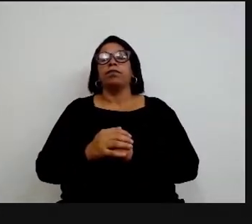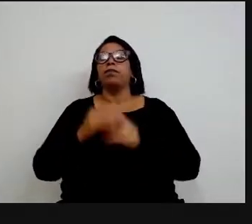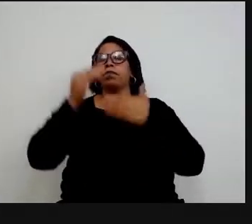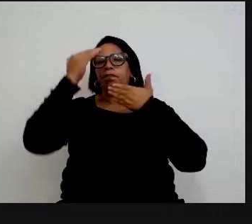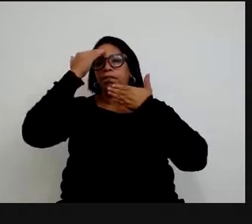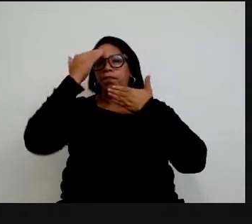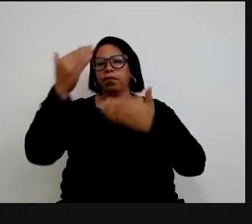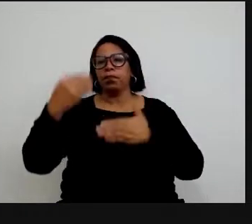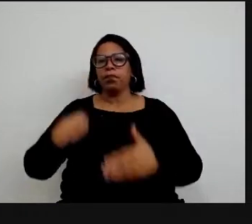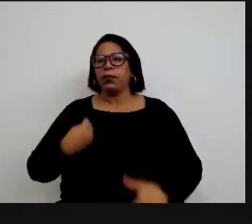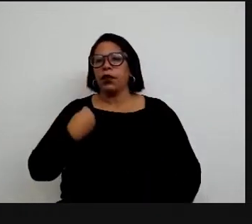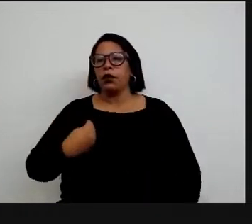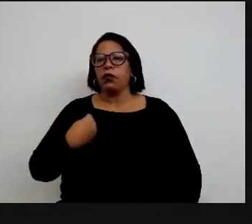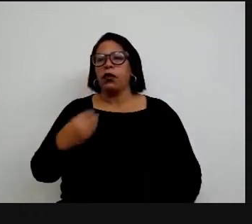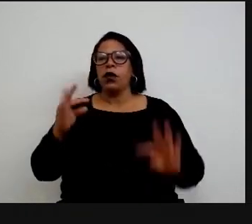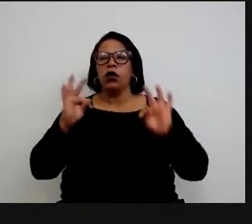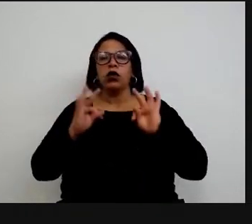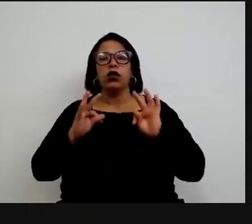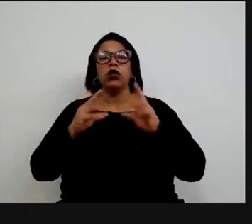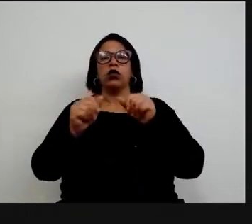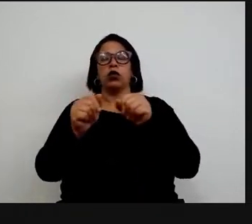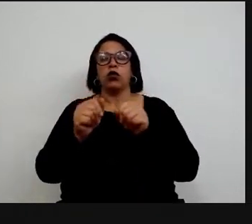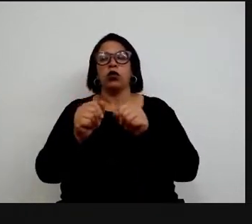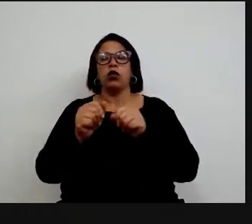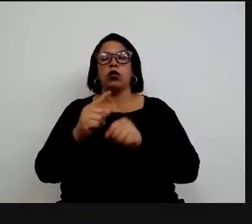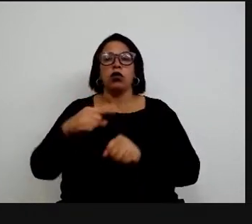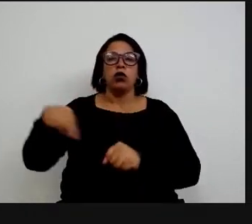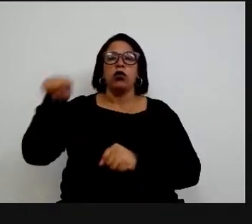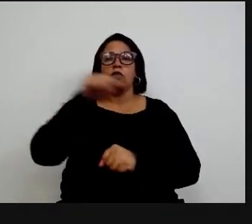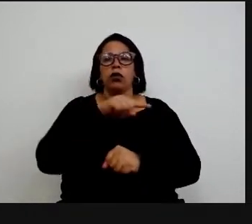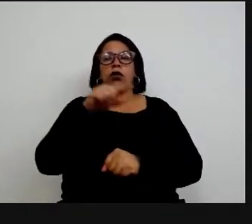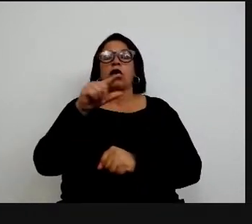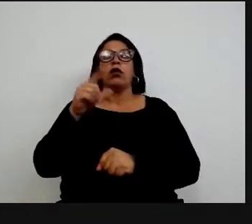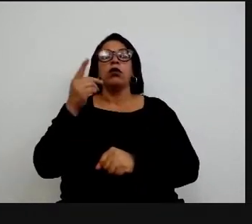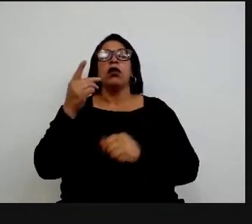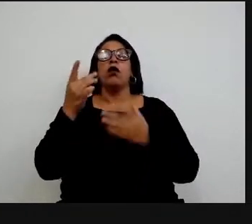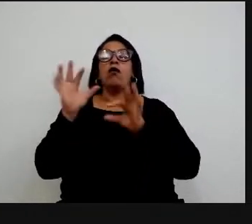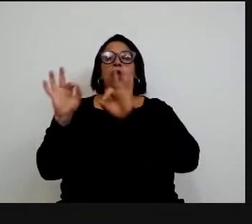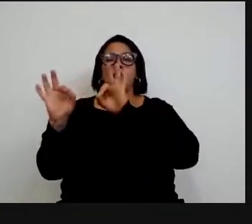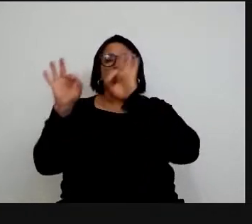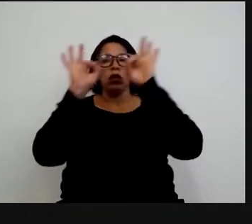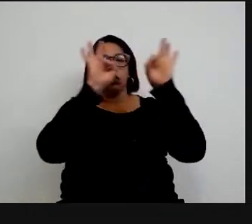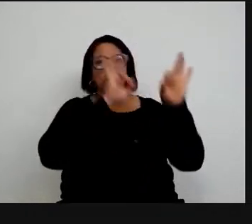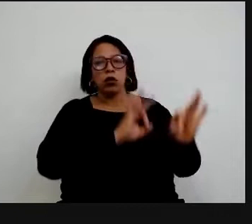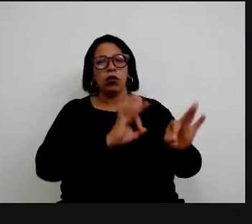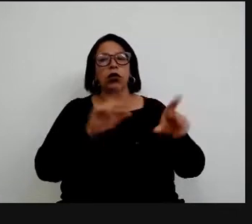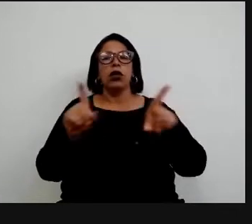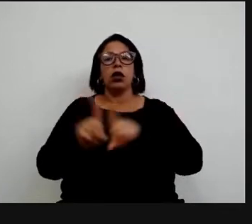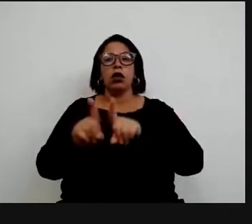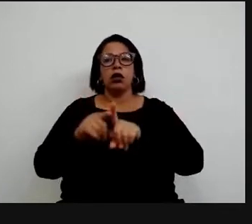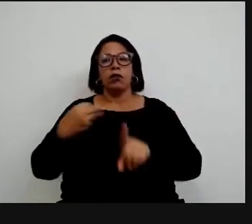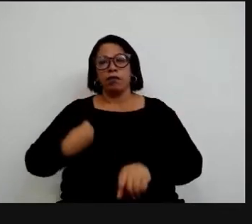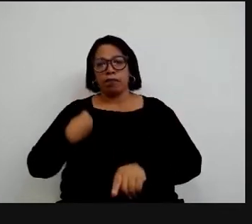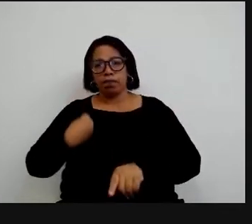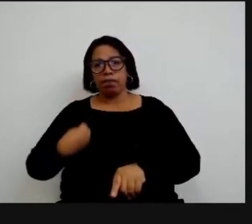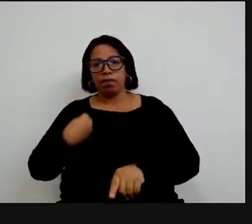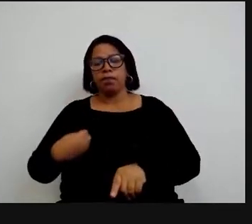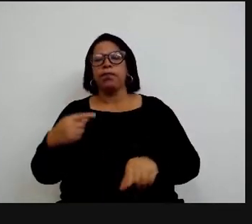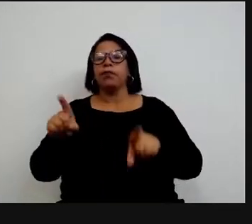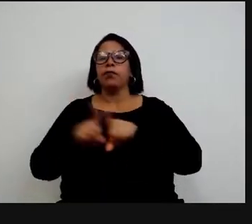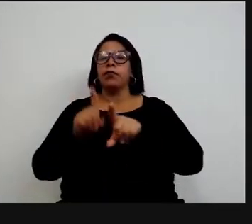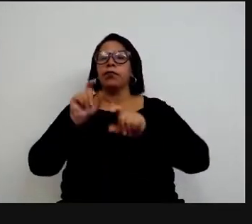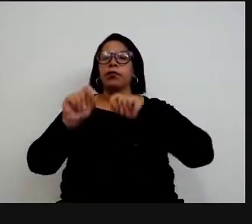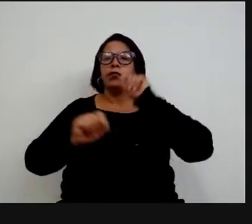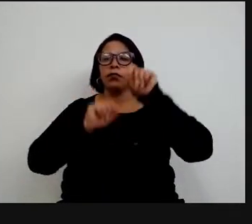quero agradecer a presença de todos que estão nos assistindo e que estão aqui também.